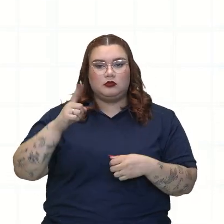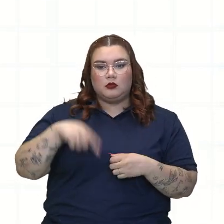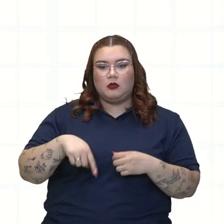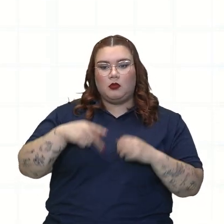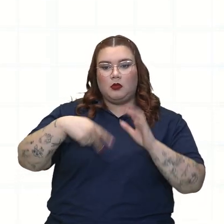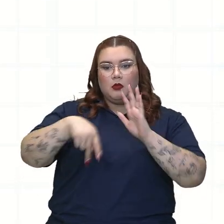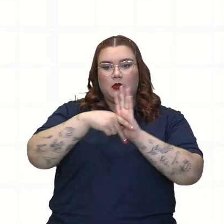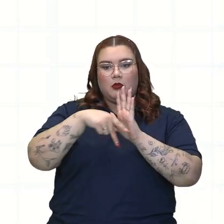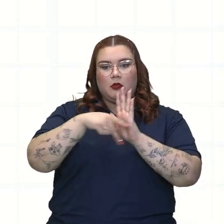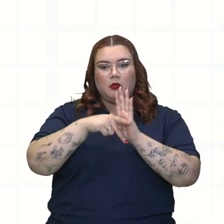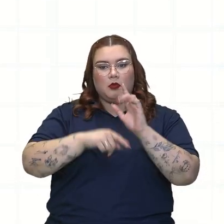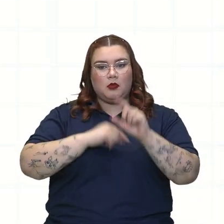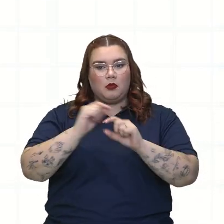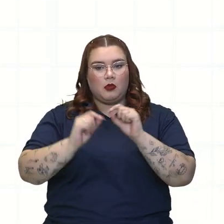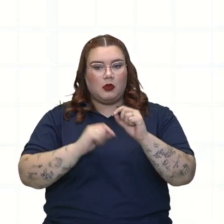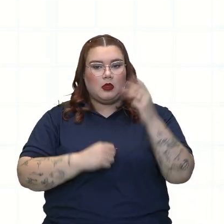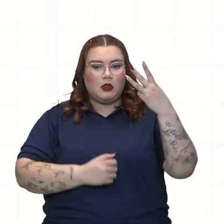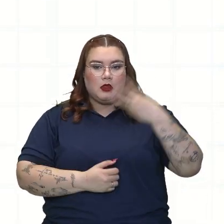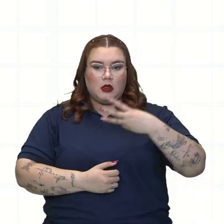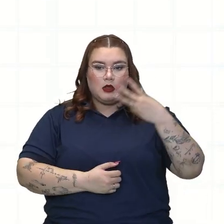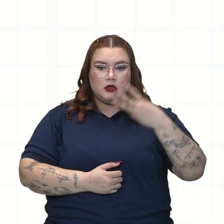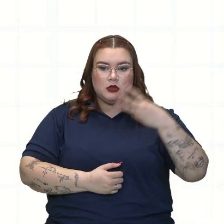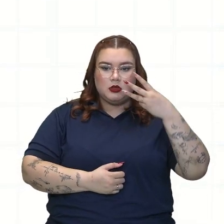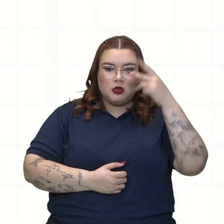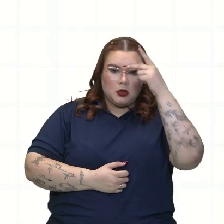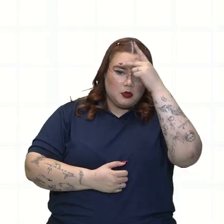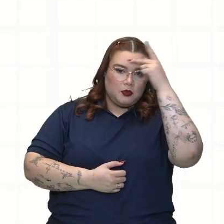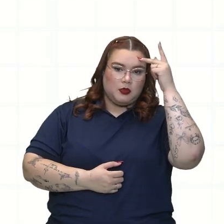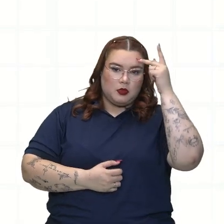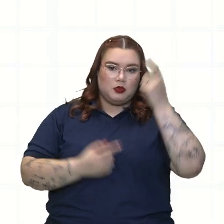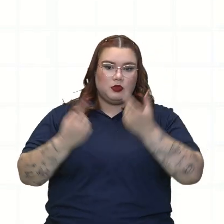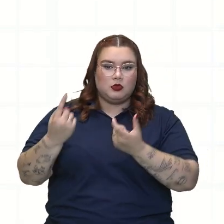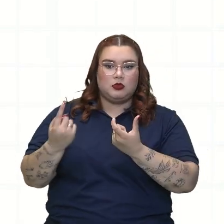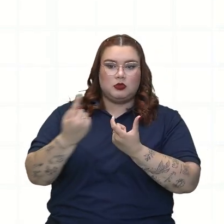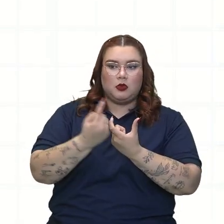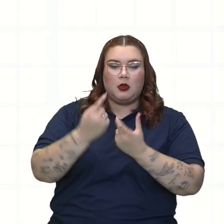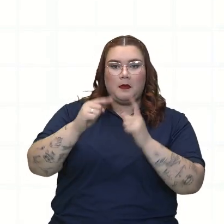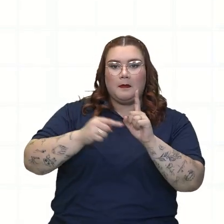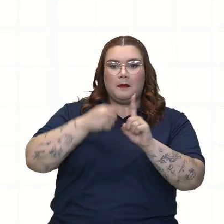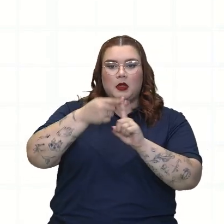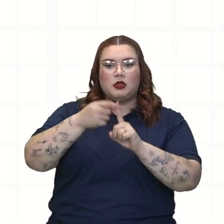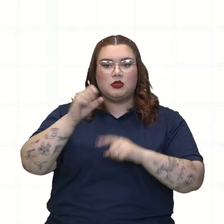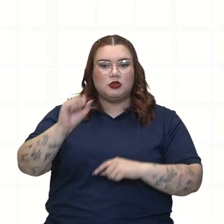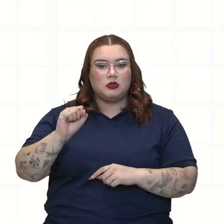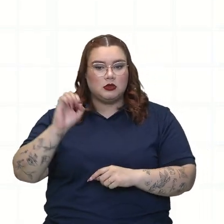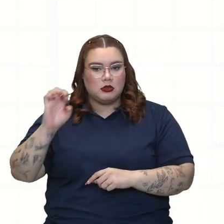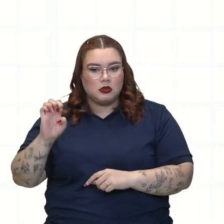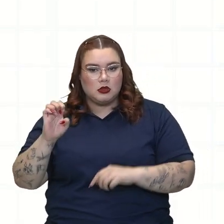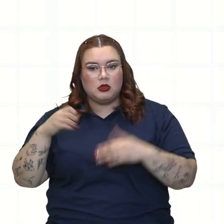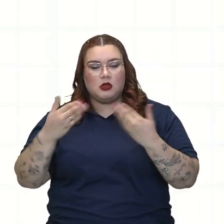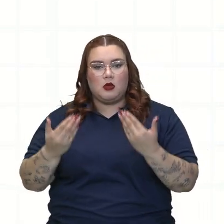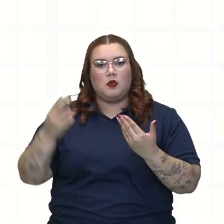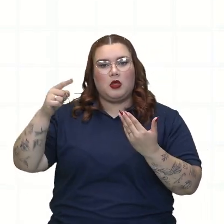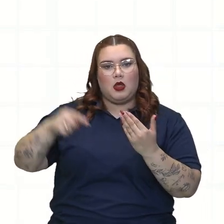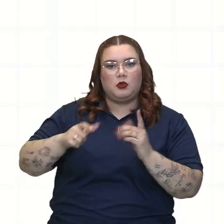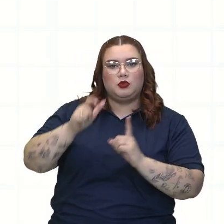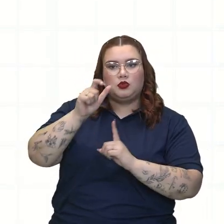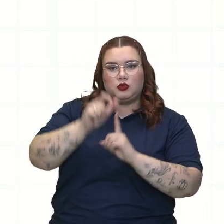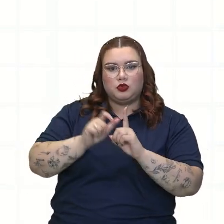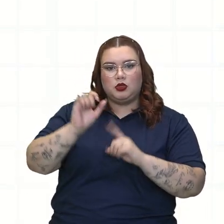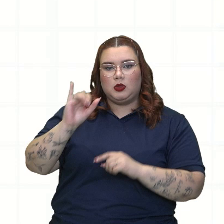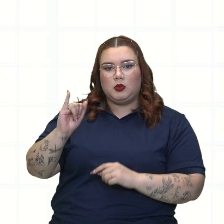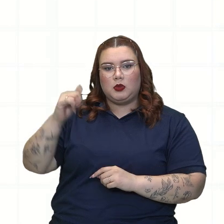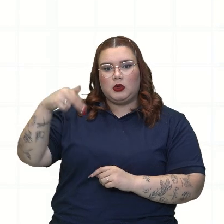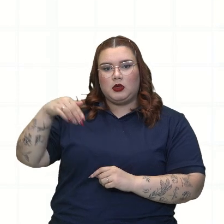minha terceira pessoa do singular mais o si. Então, isso é caso de sujeito indeterminado, tá?